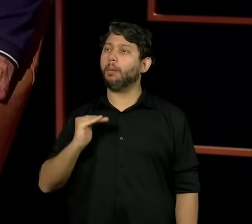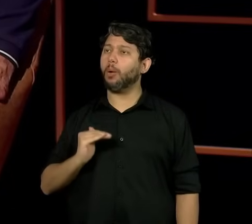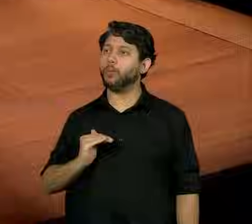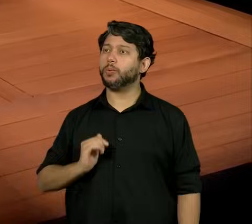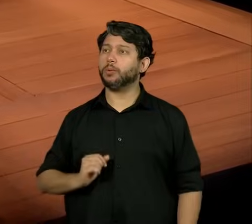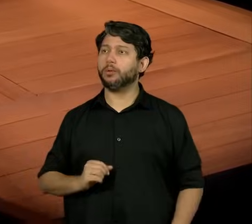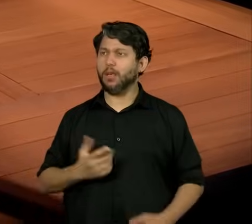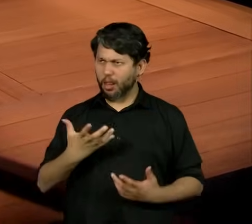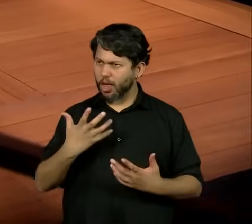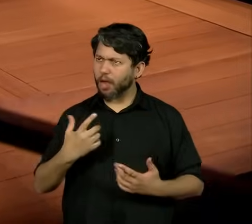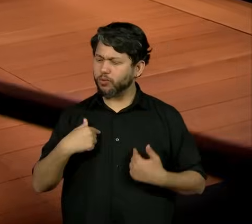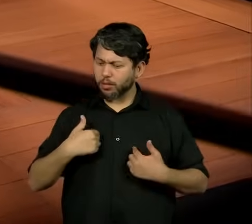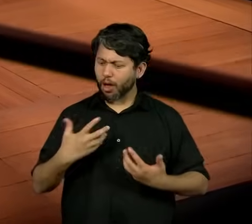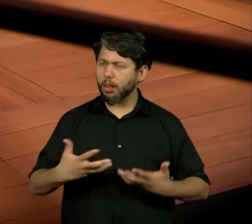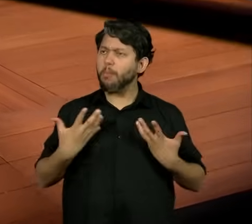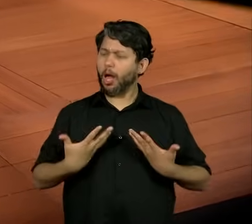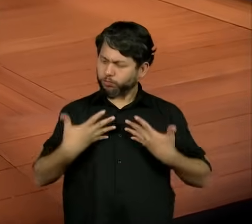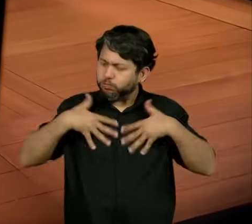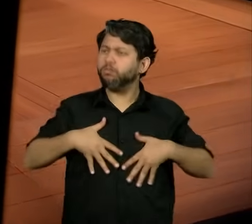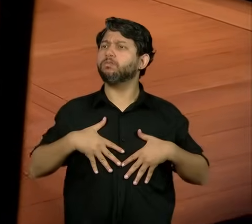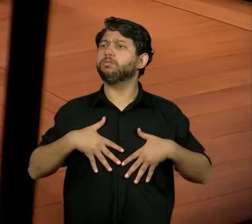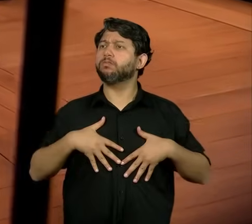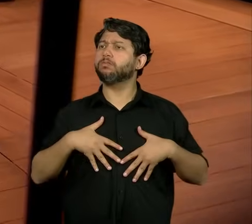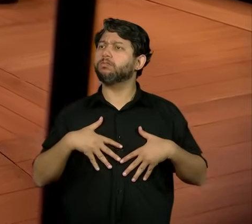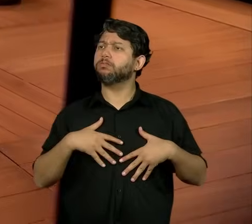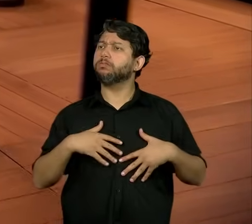Tesão no que você fala.